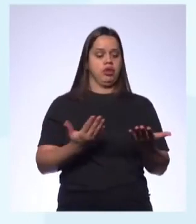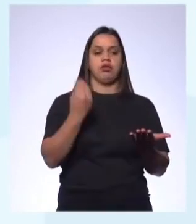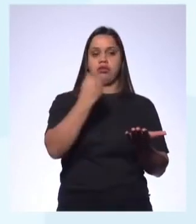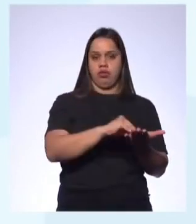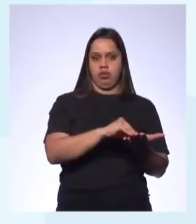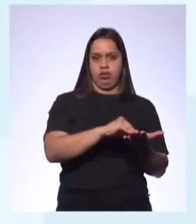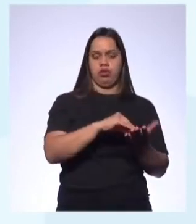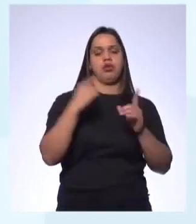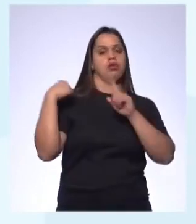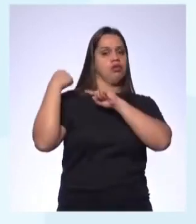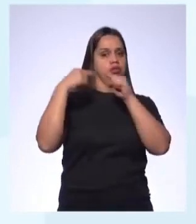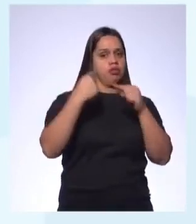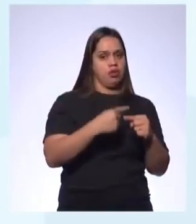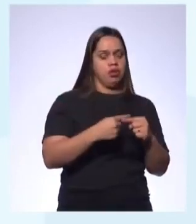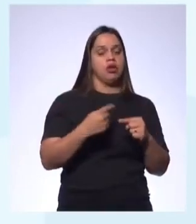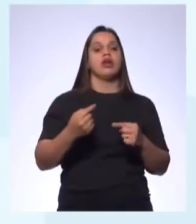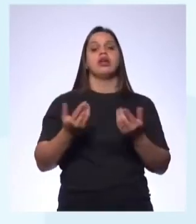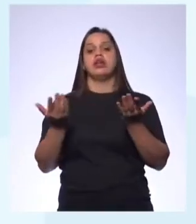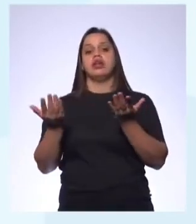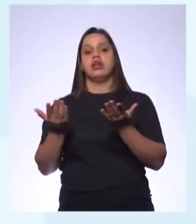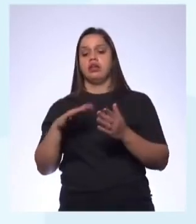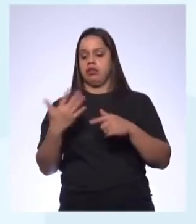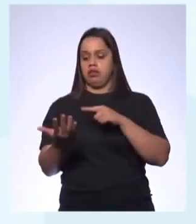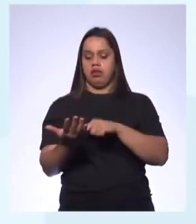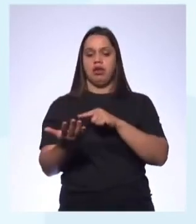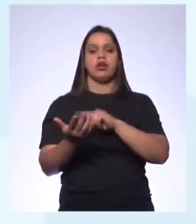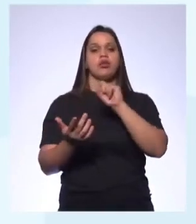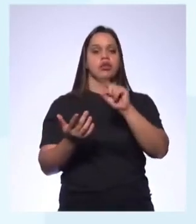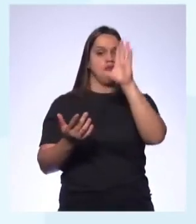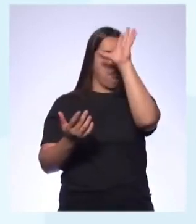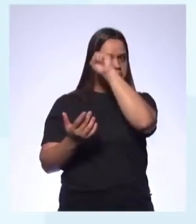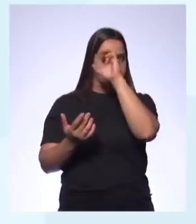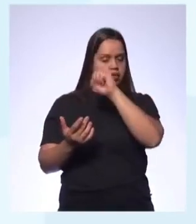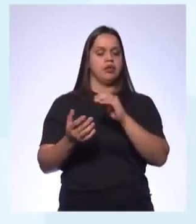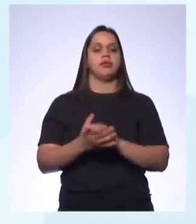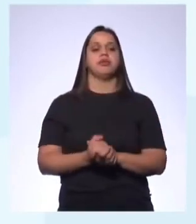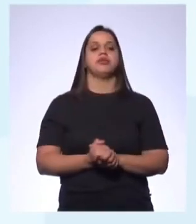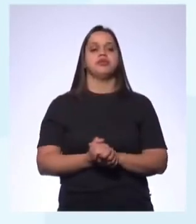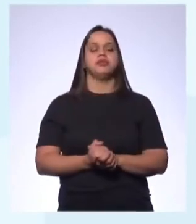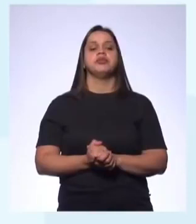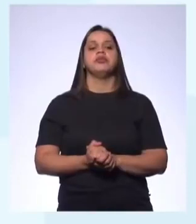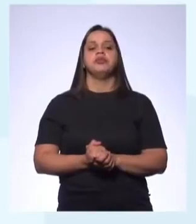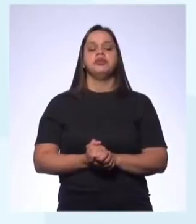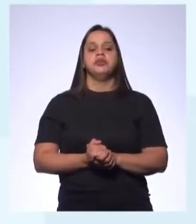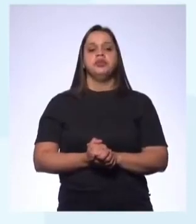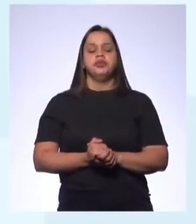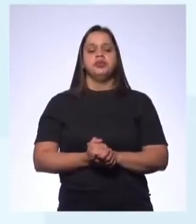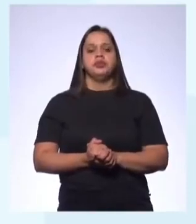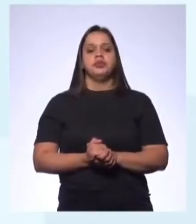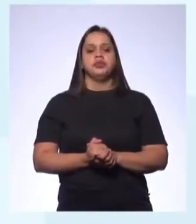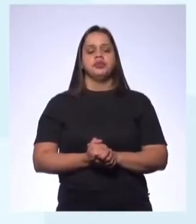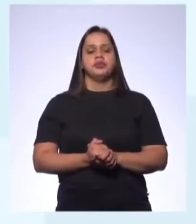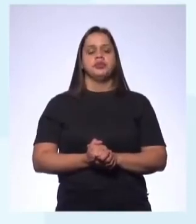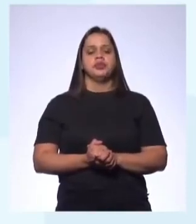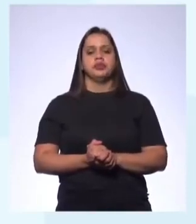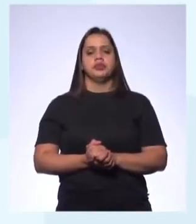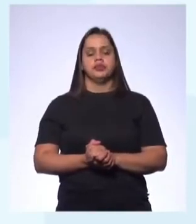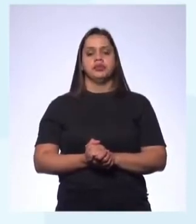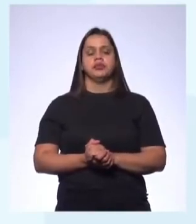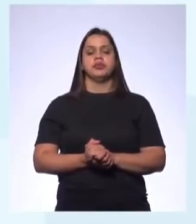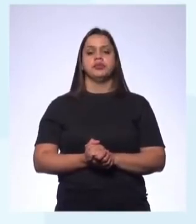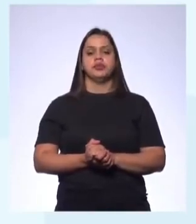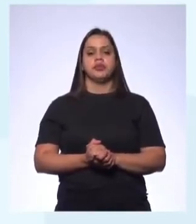mão você vai colocar os seus traços genéticos, que nós já estudamos anteriormente, e na segunda mão, o aprendizado